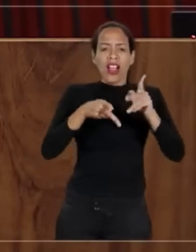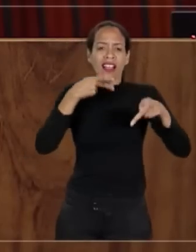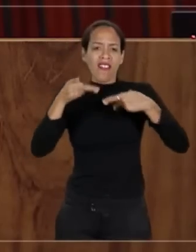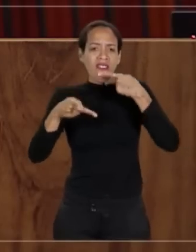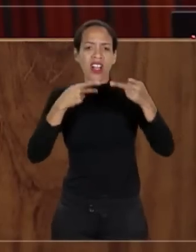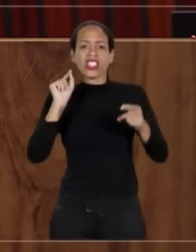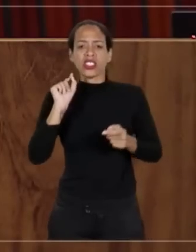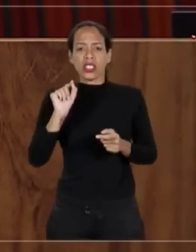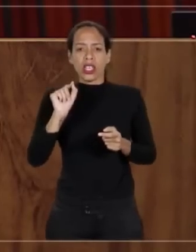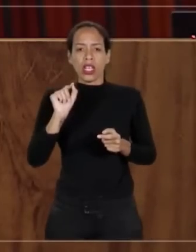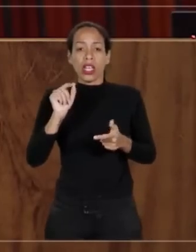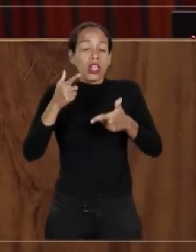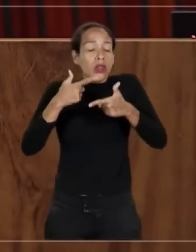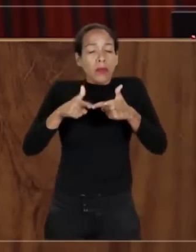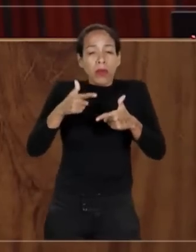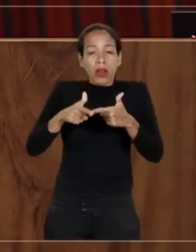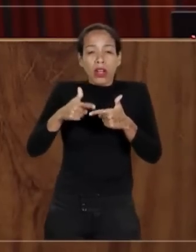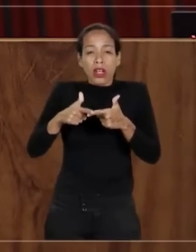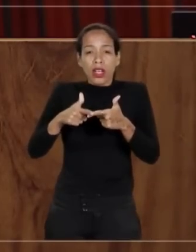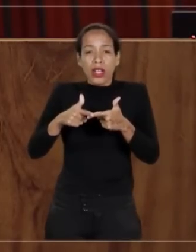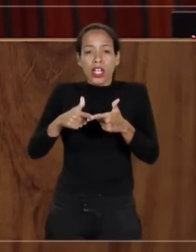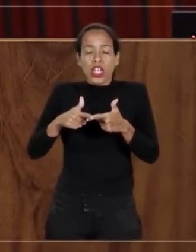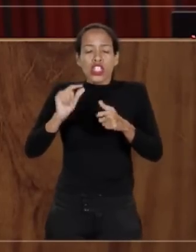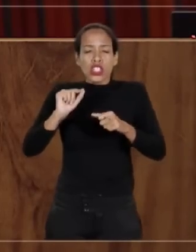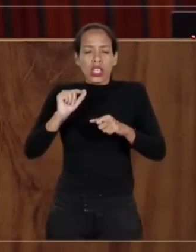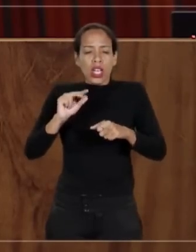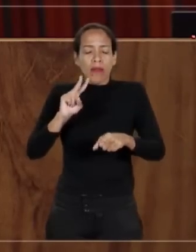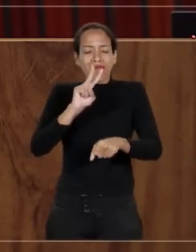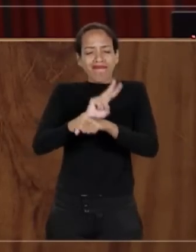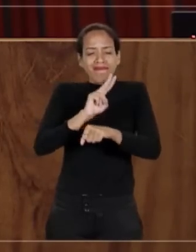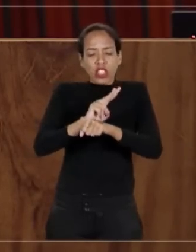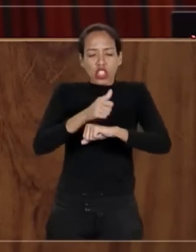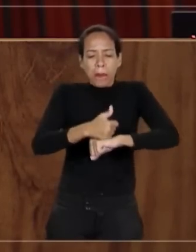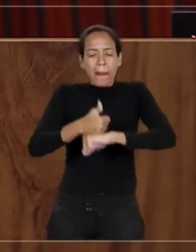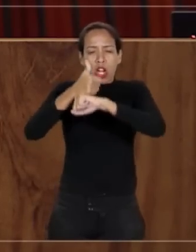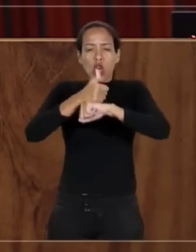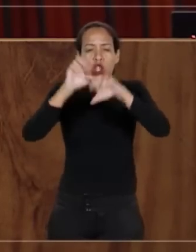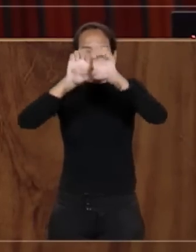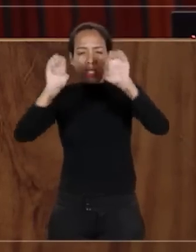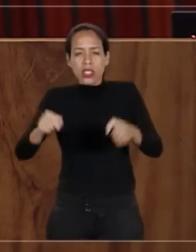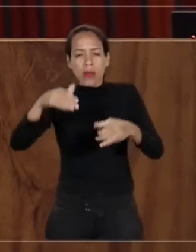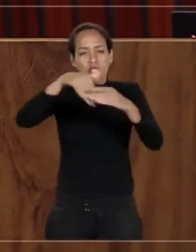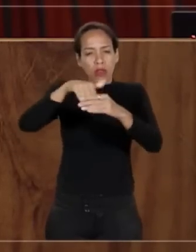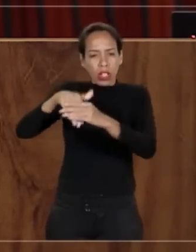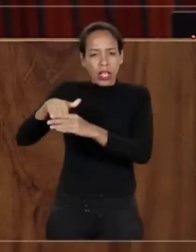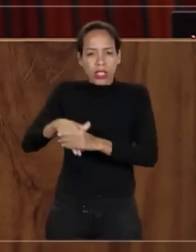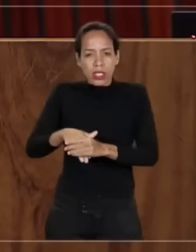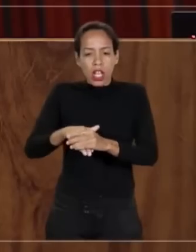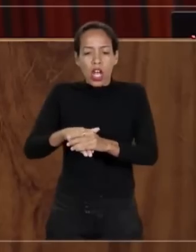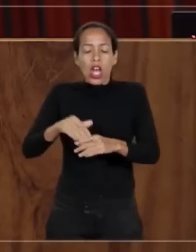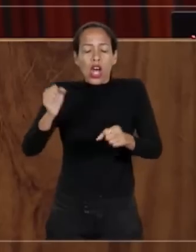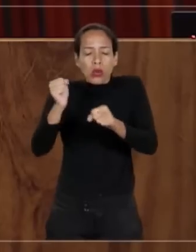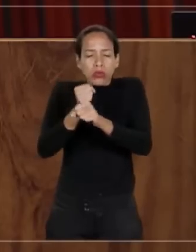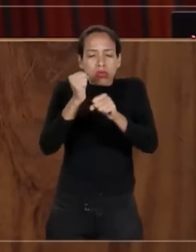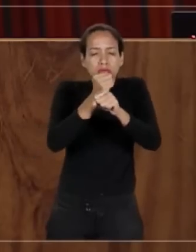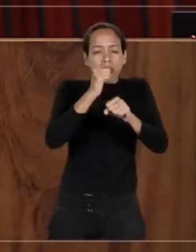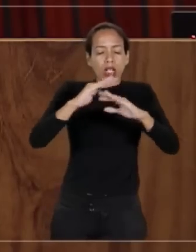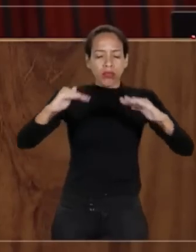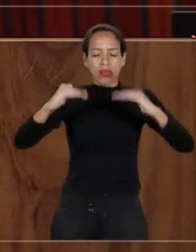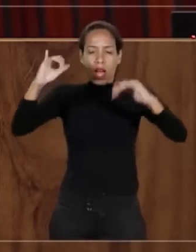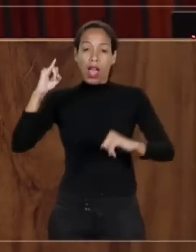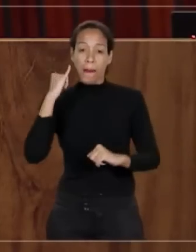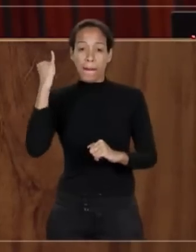uma finalidade pragmática, defender melhorias no sistema de votação de forma construtiva. É questão fática,